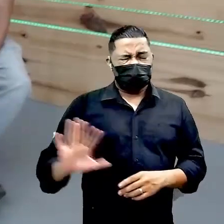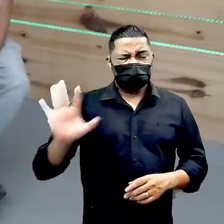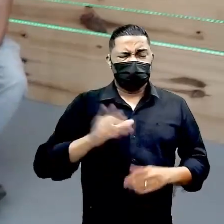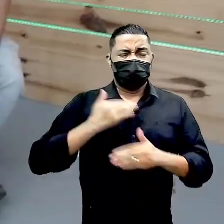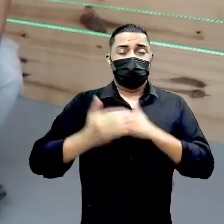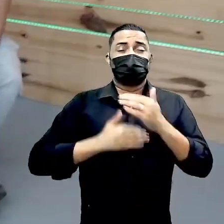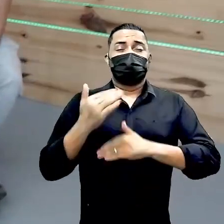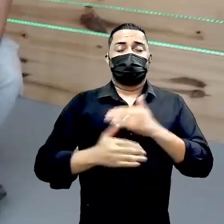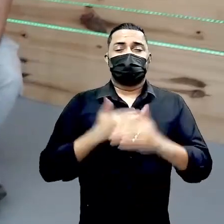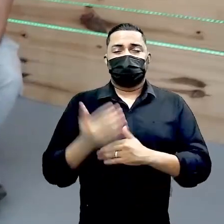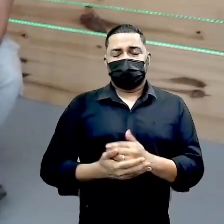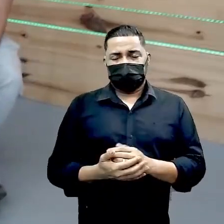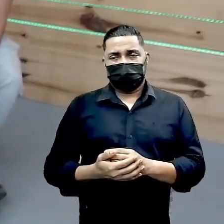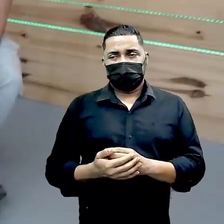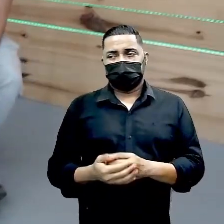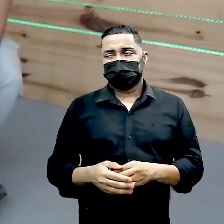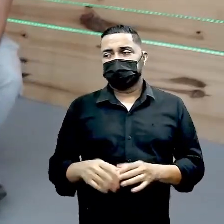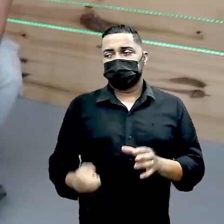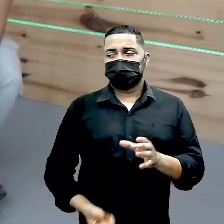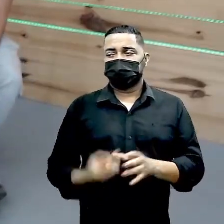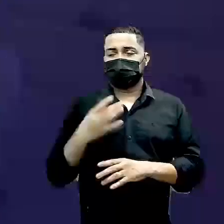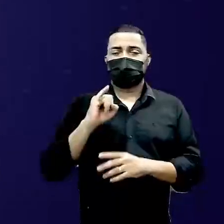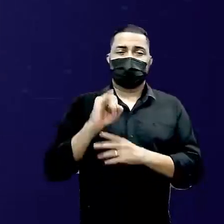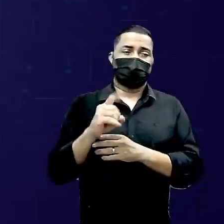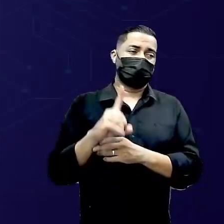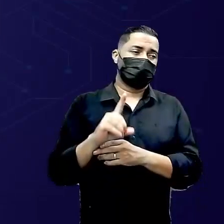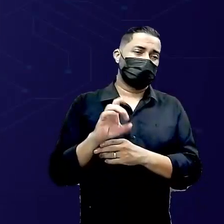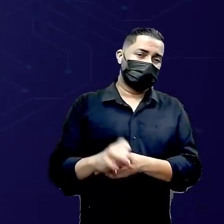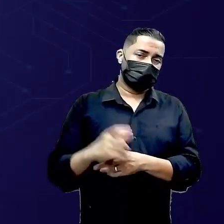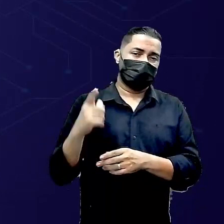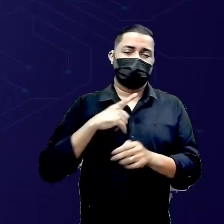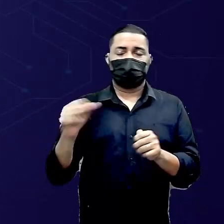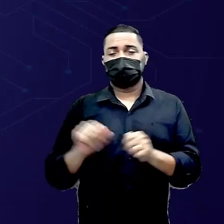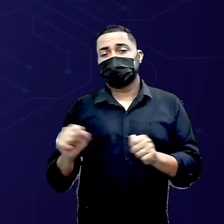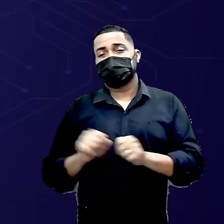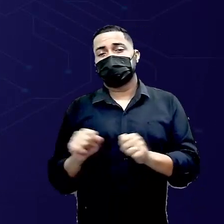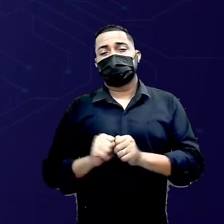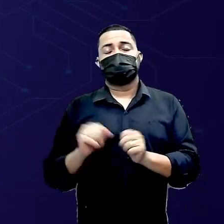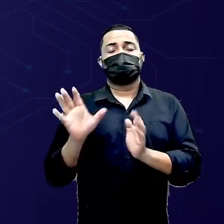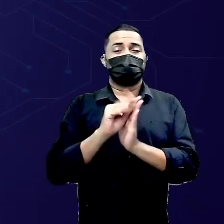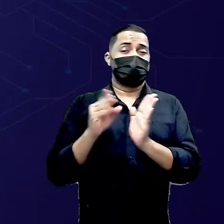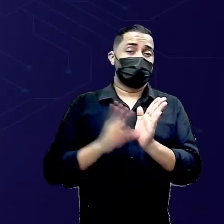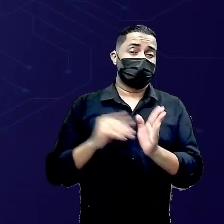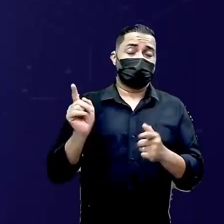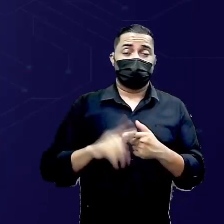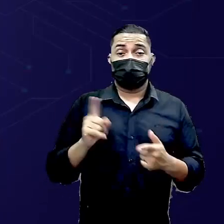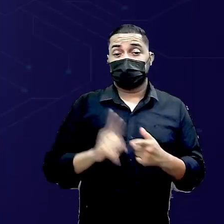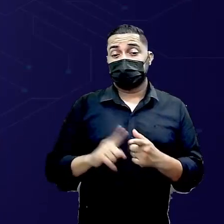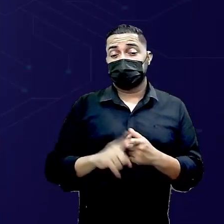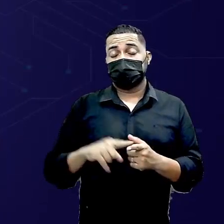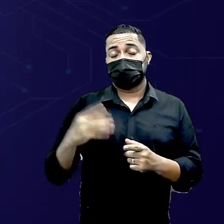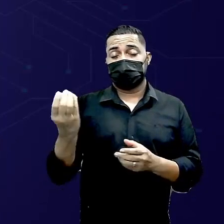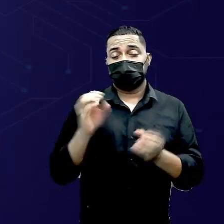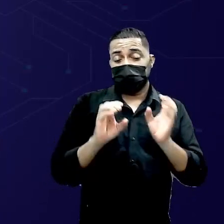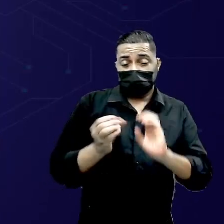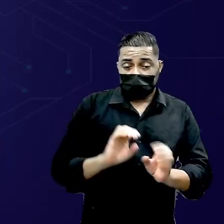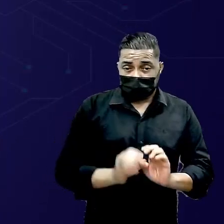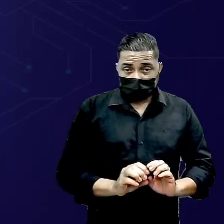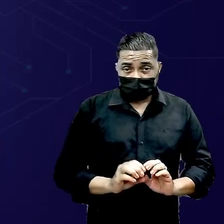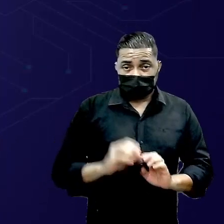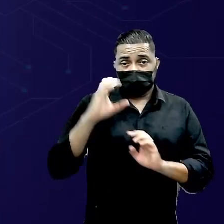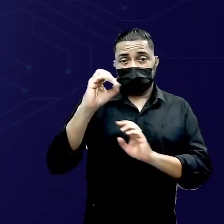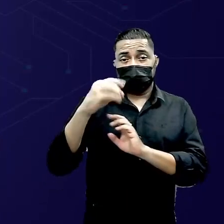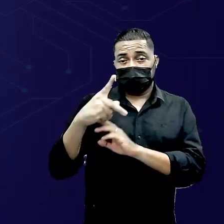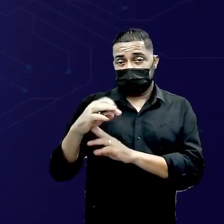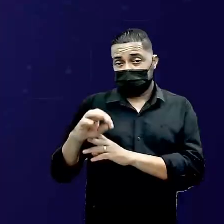seja, tornou-se uma ideia, né? E a gente tem a questão de edição de código e a questão também de compilar. Linguagens